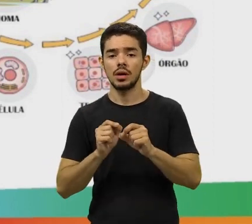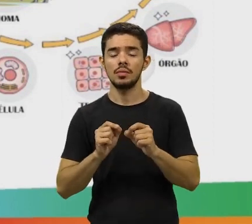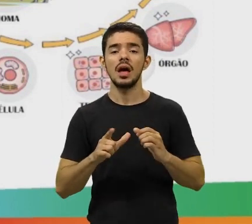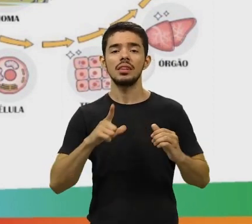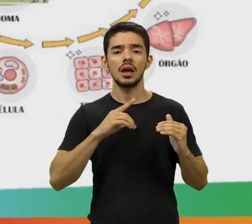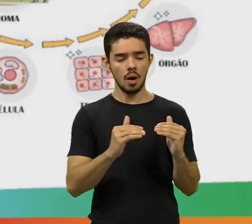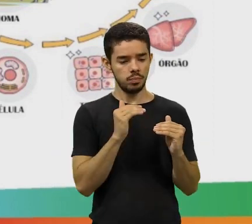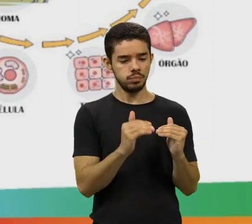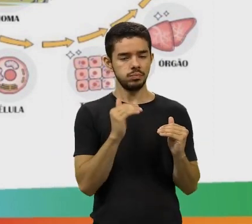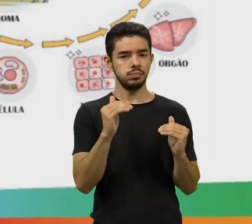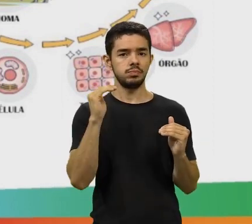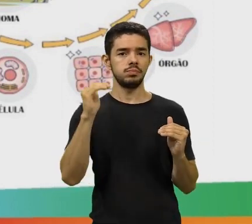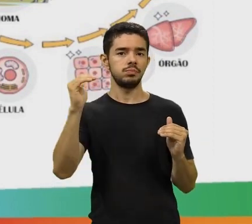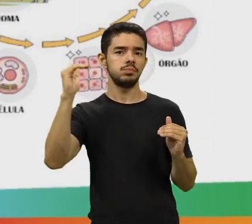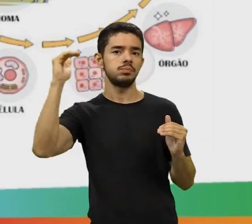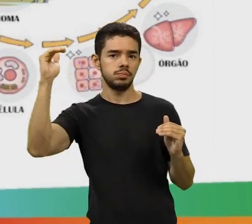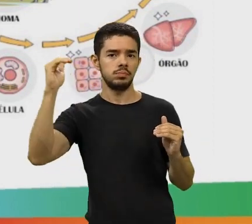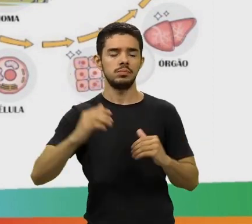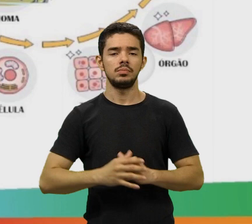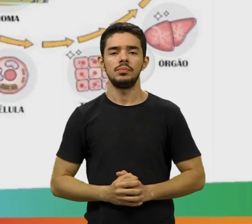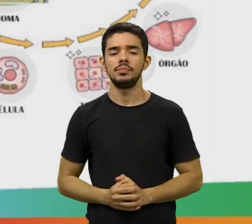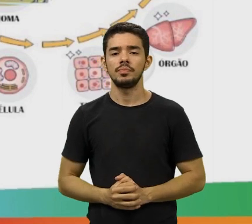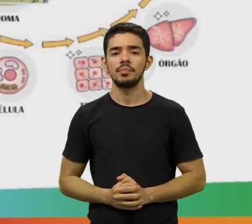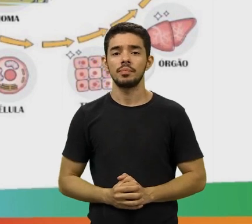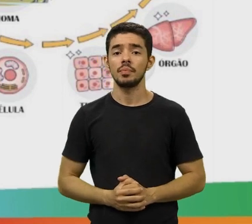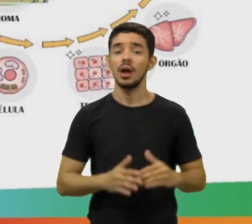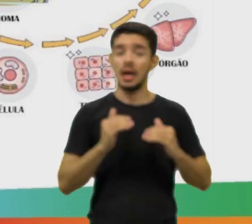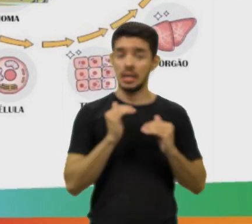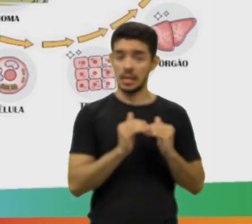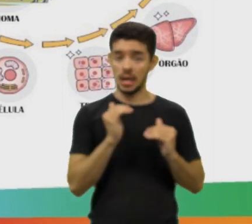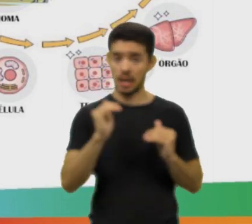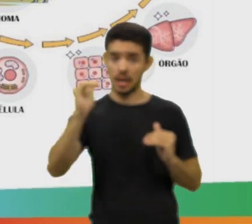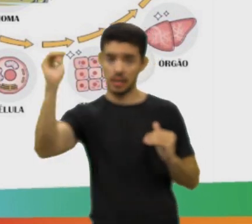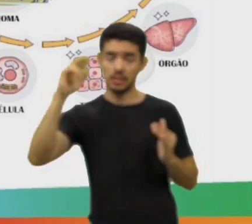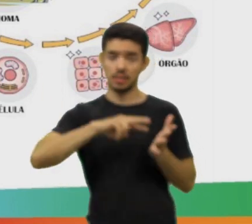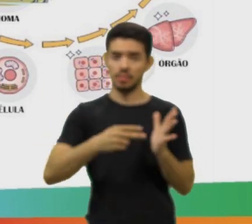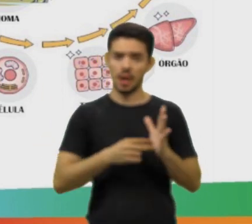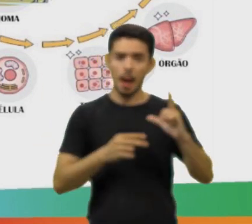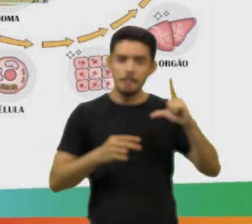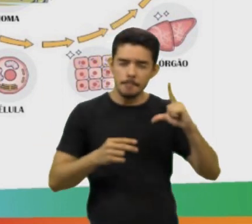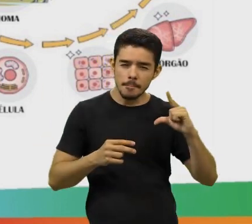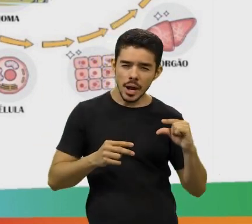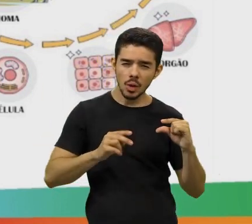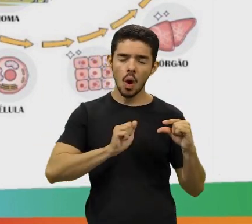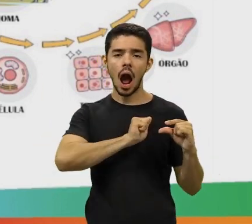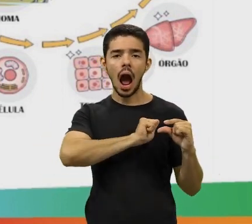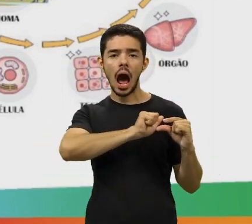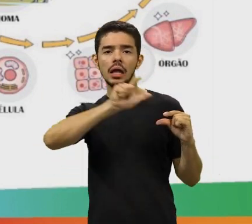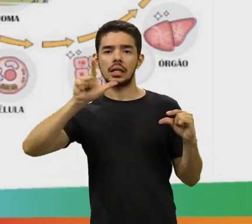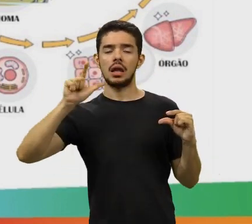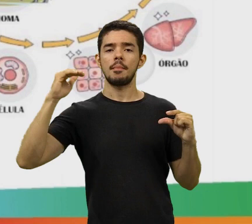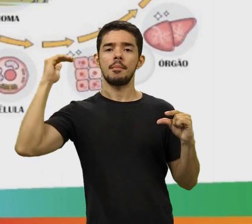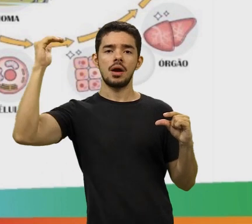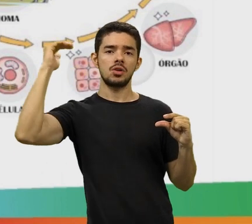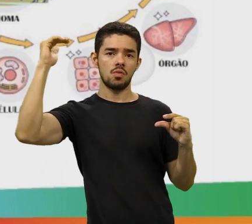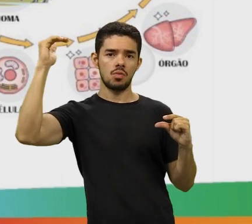uma hierarquia, né? Como nós sabemos, a hierarquia é desde o menor, desde a menor patente até a